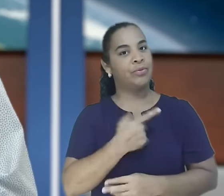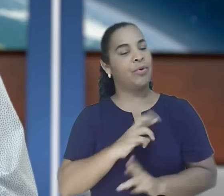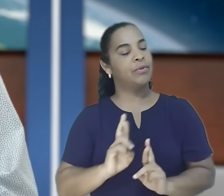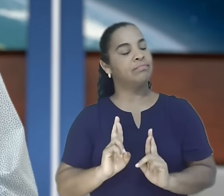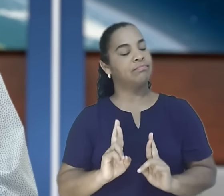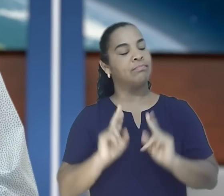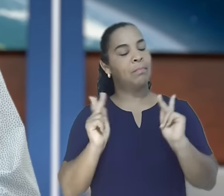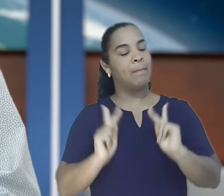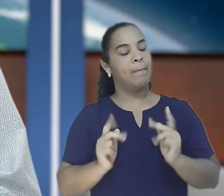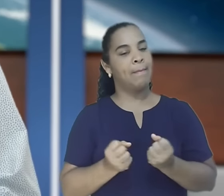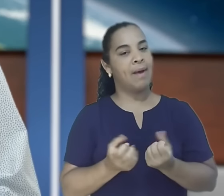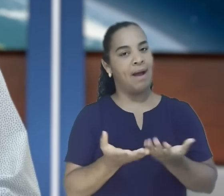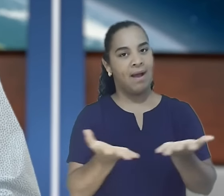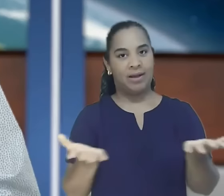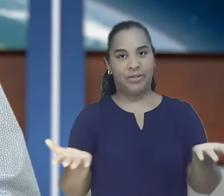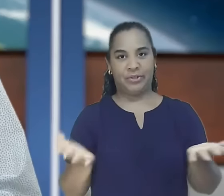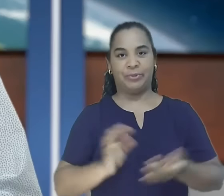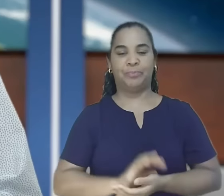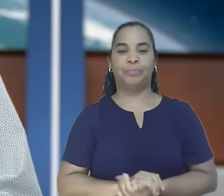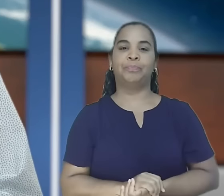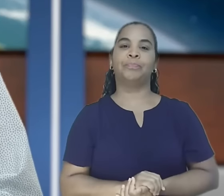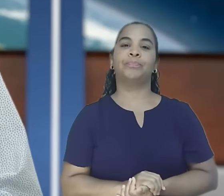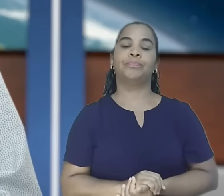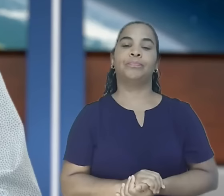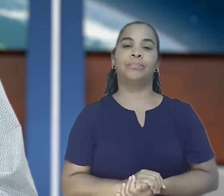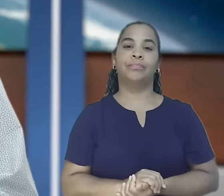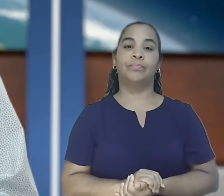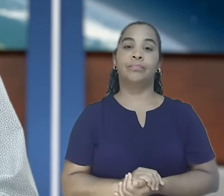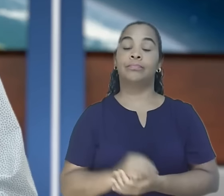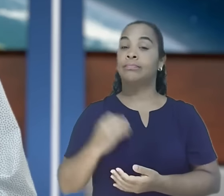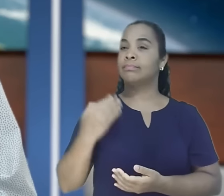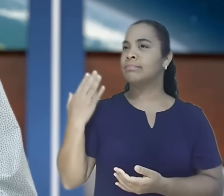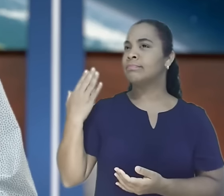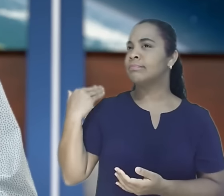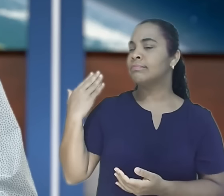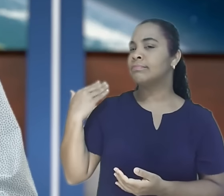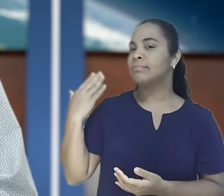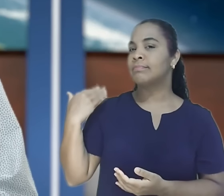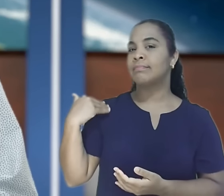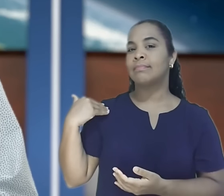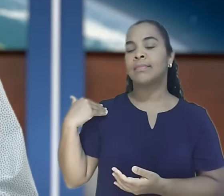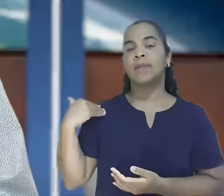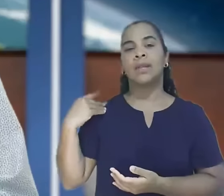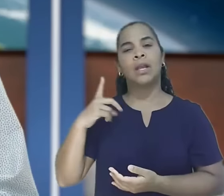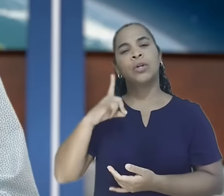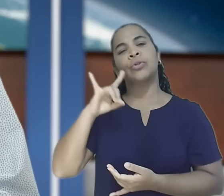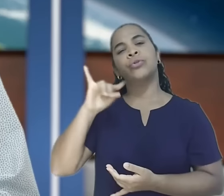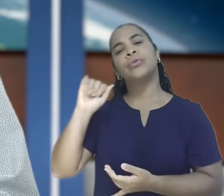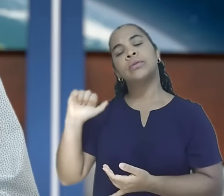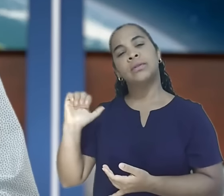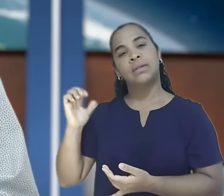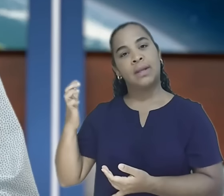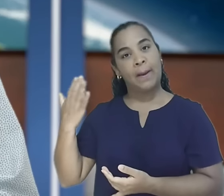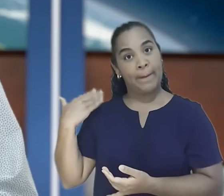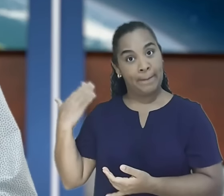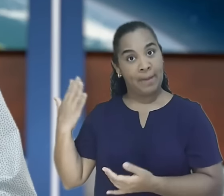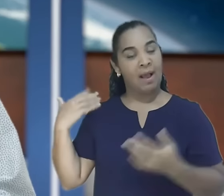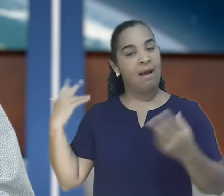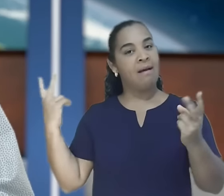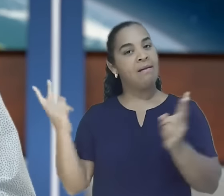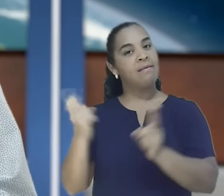Oportunamente Naqueles dias Venturosos Quando a